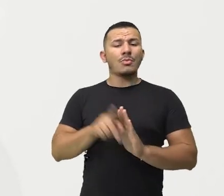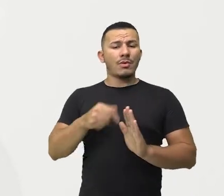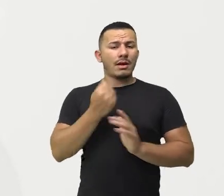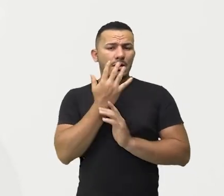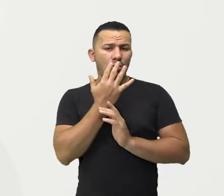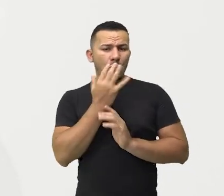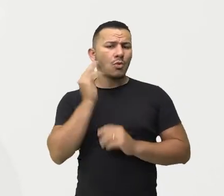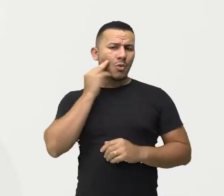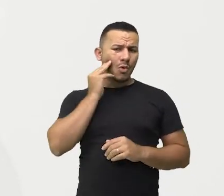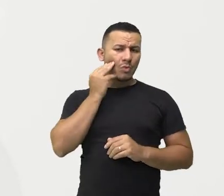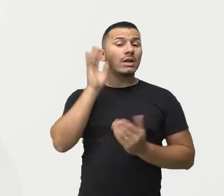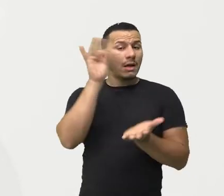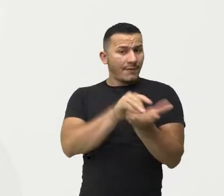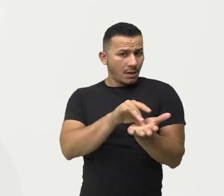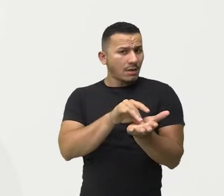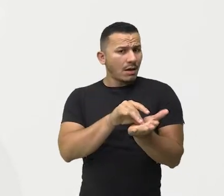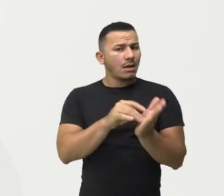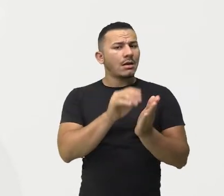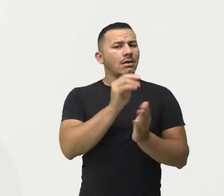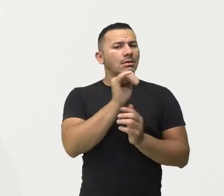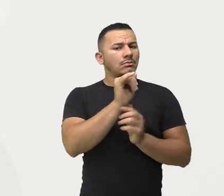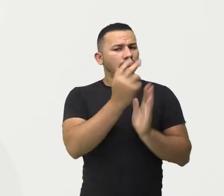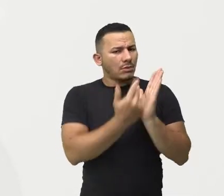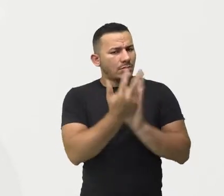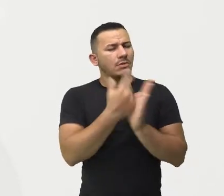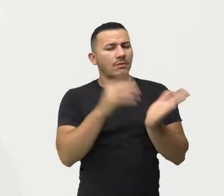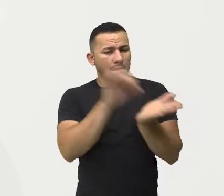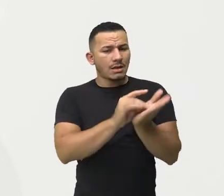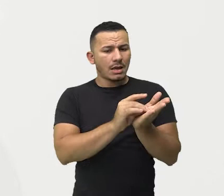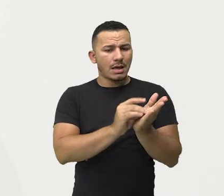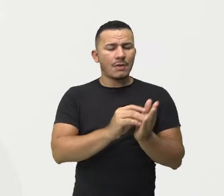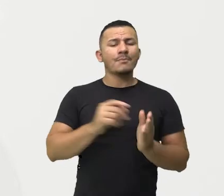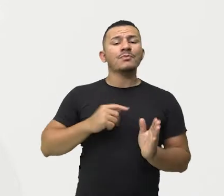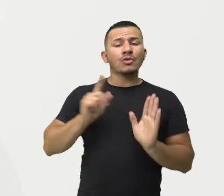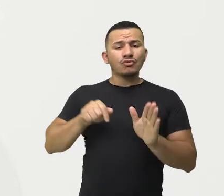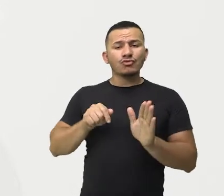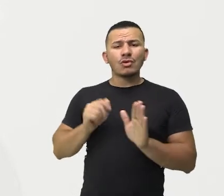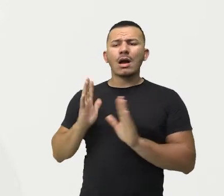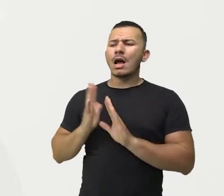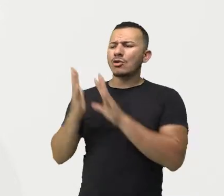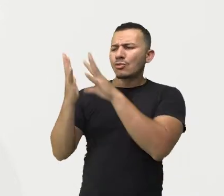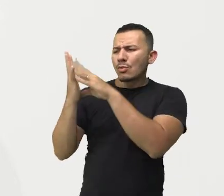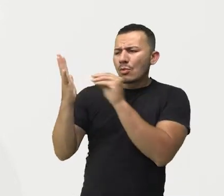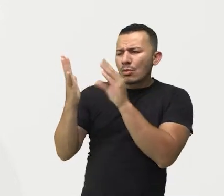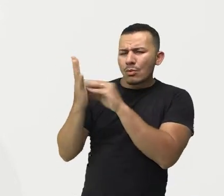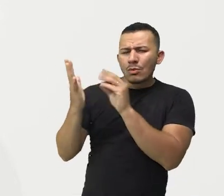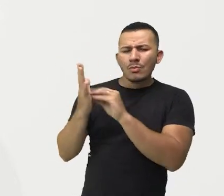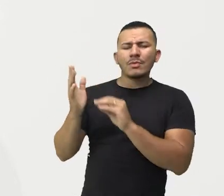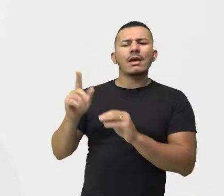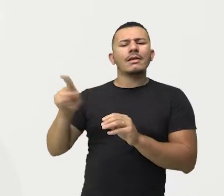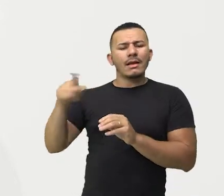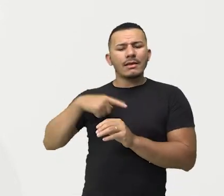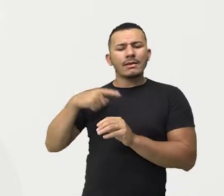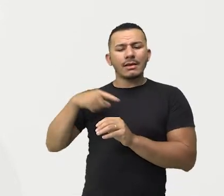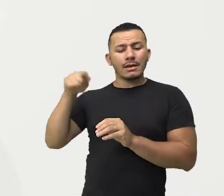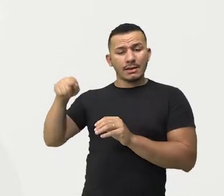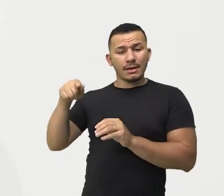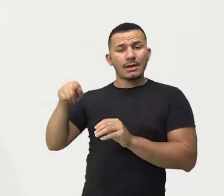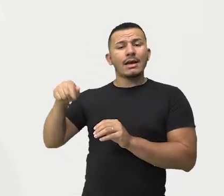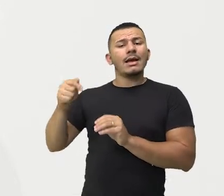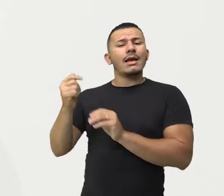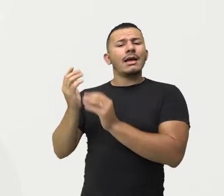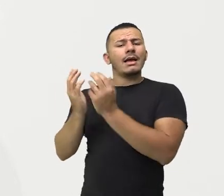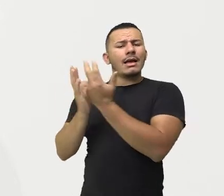da cor rosa, né? E eu fui através dos quadrículos empurrando essa